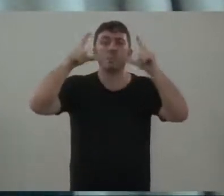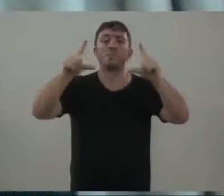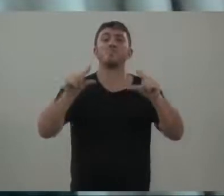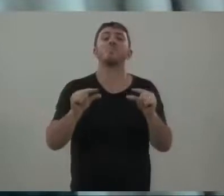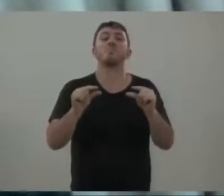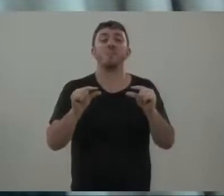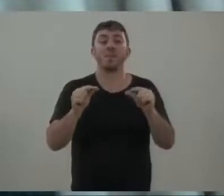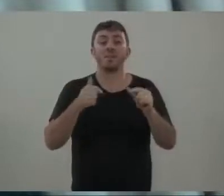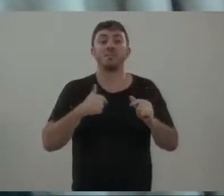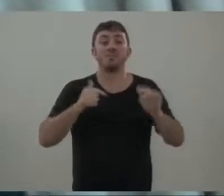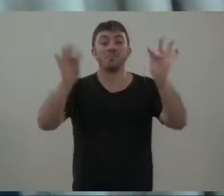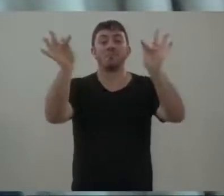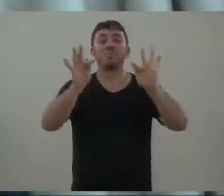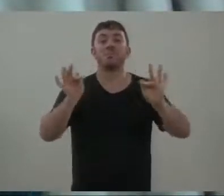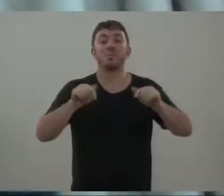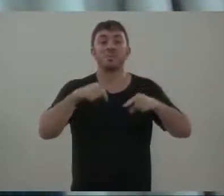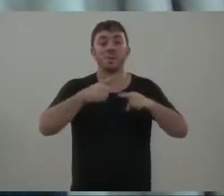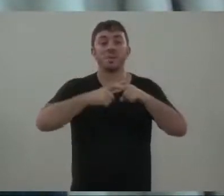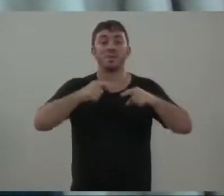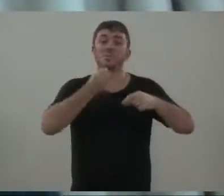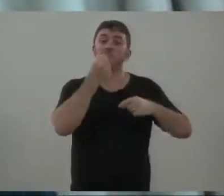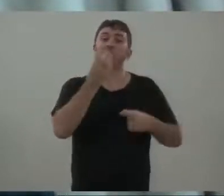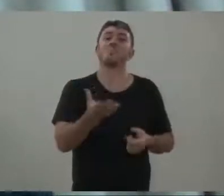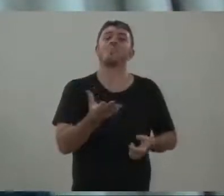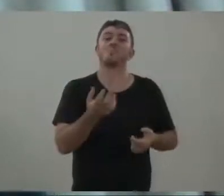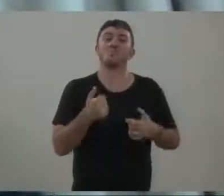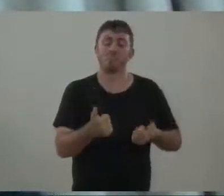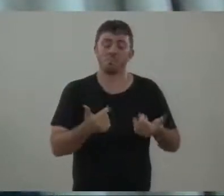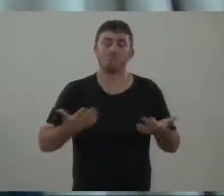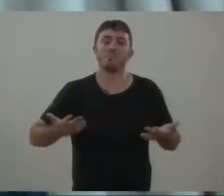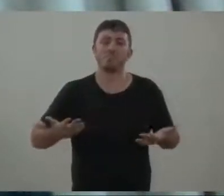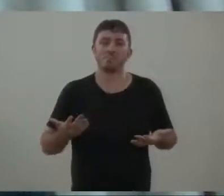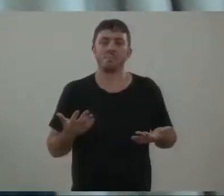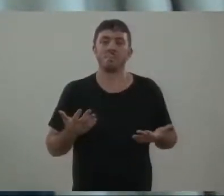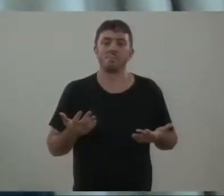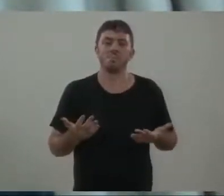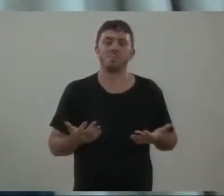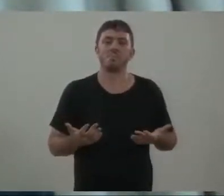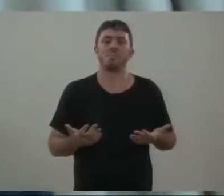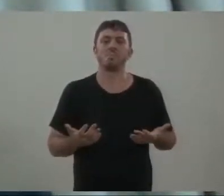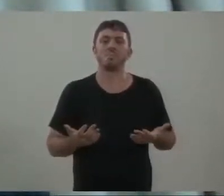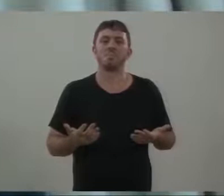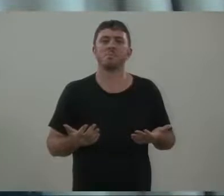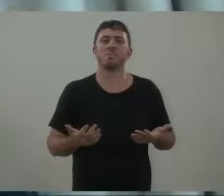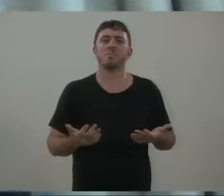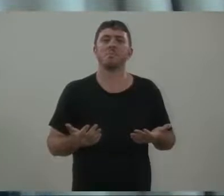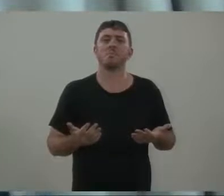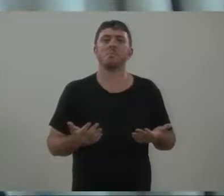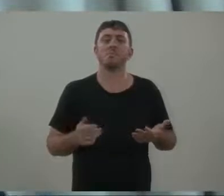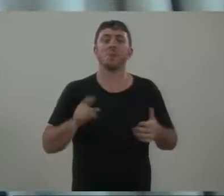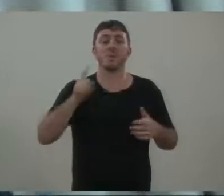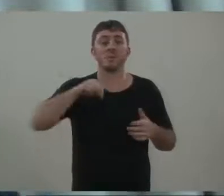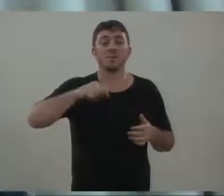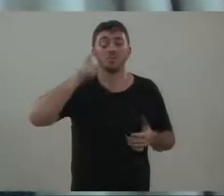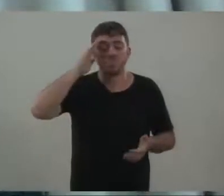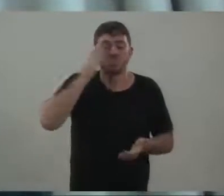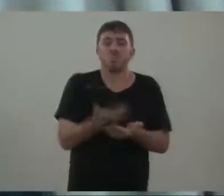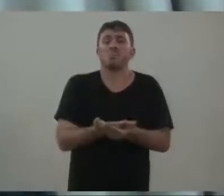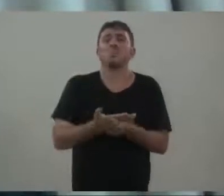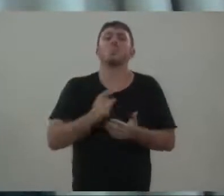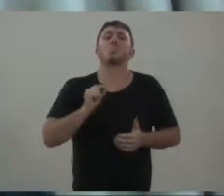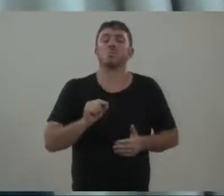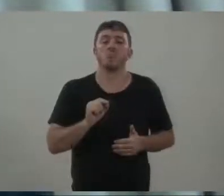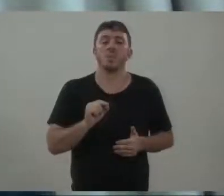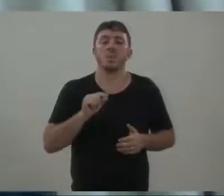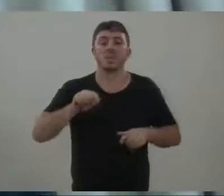região metropolitana de Campinas. Eu acredito que esse trabalho é decorrente,